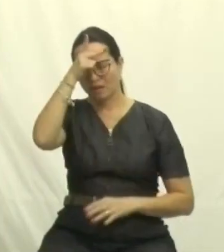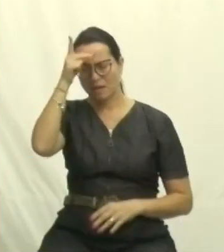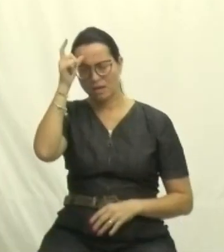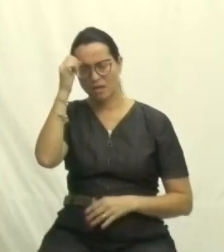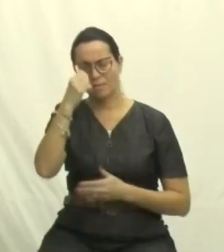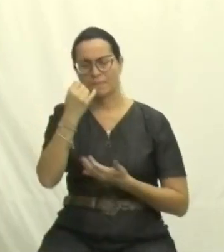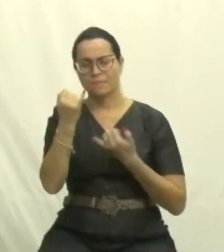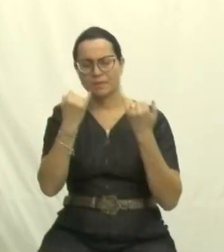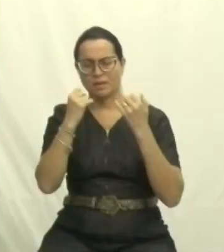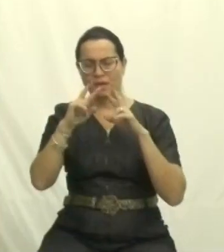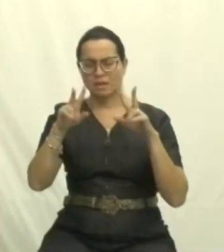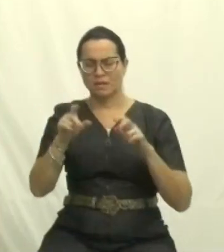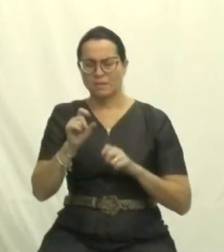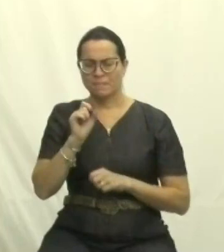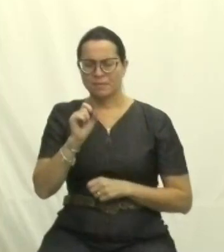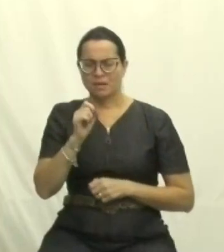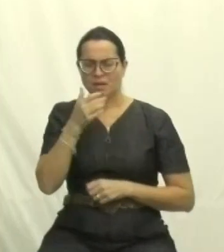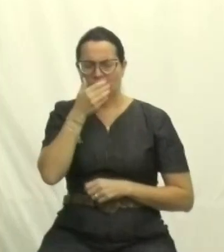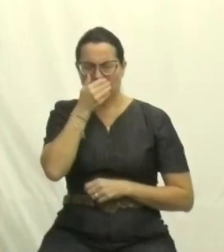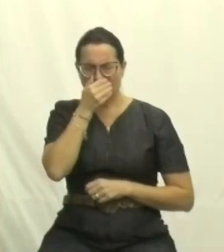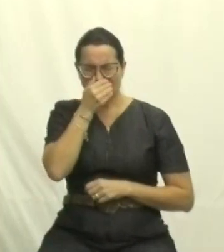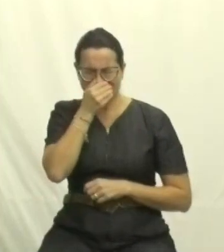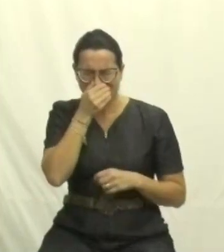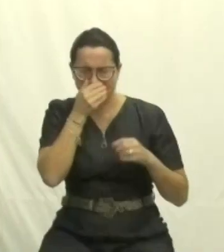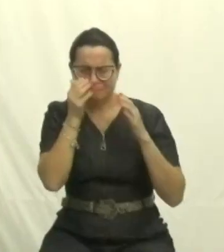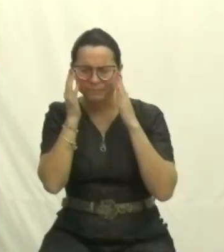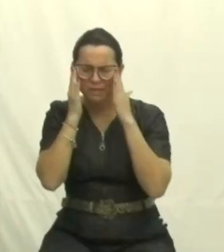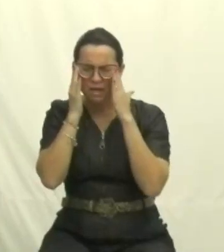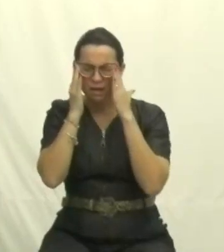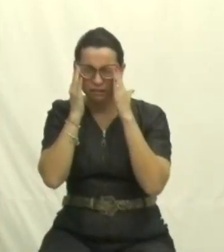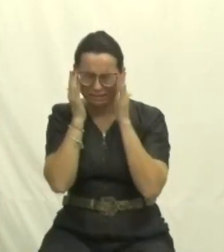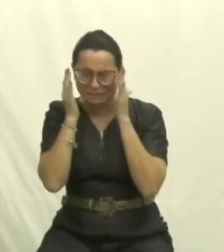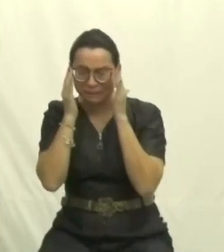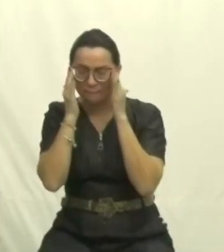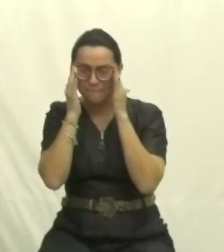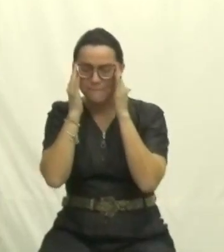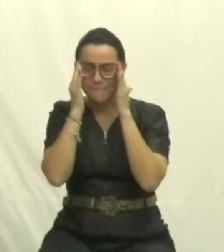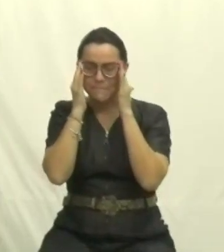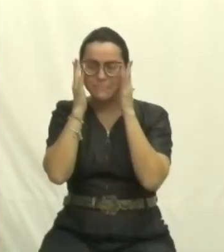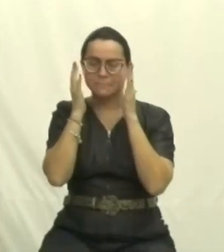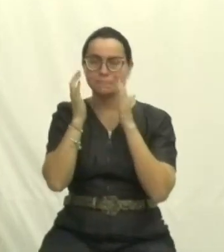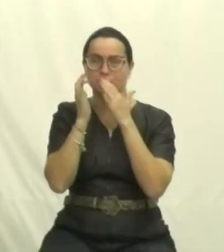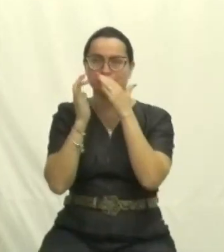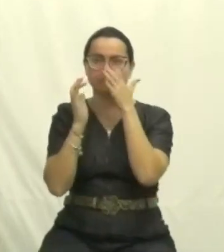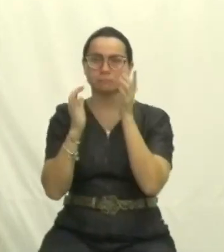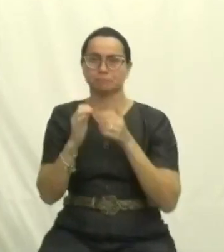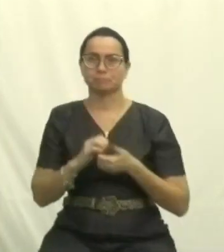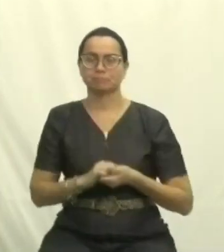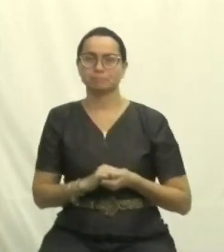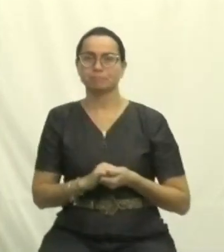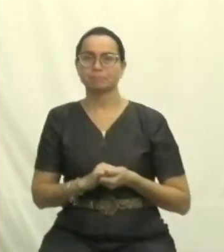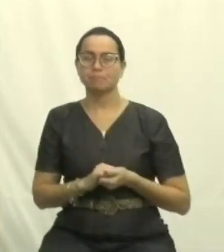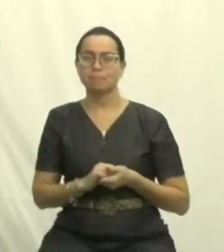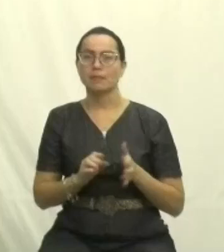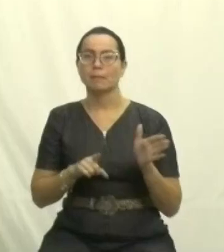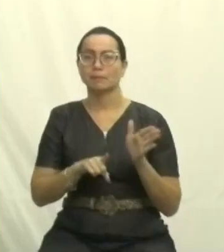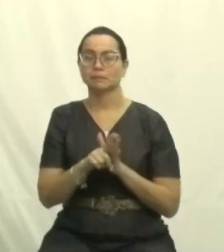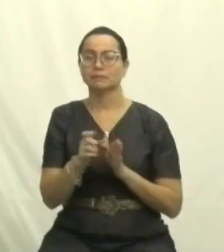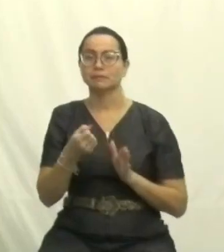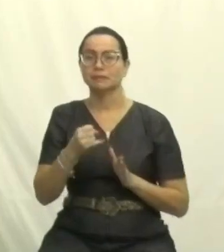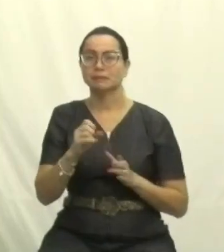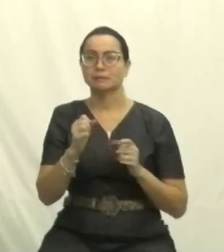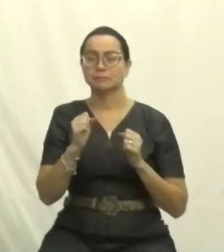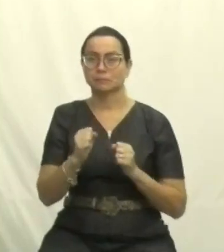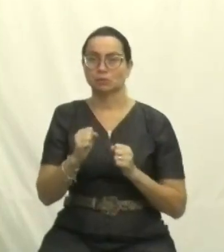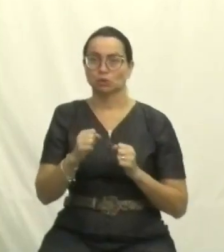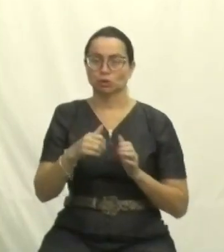Executivo Municipal questionando se há possibilidade de realizar estudos para a instalação de uma faixa de pedestre elevada